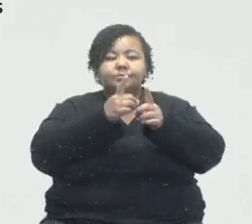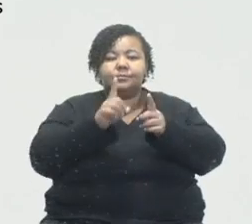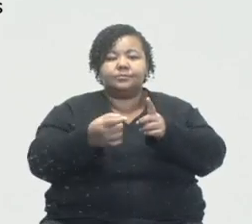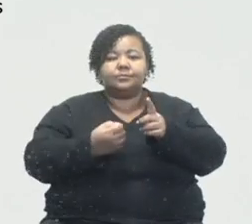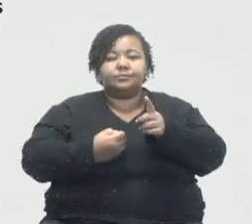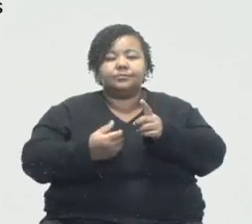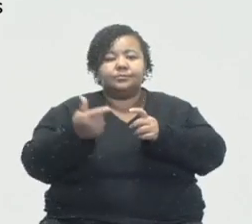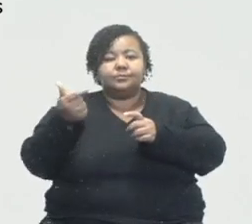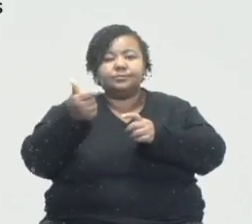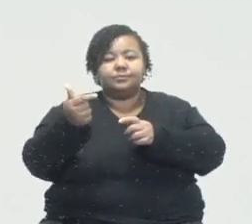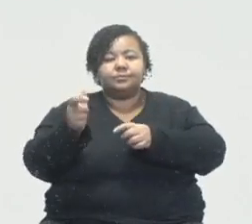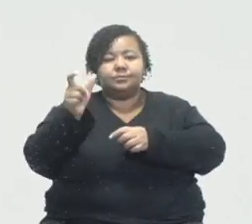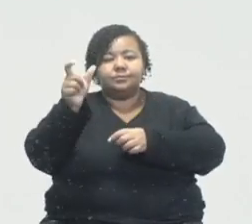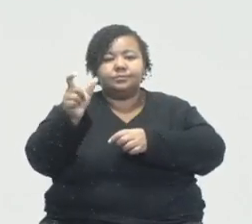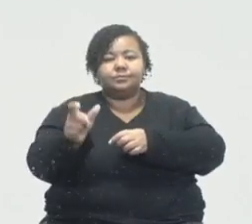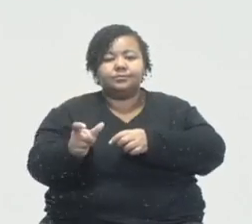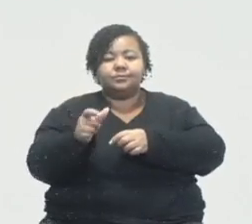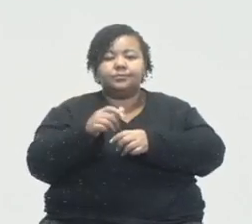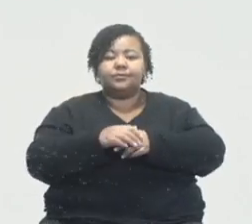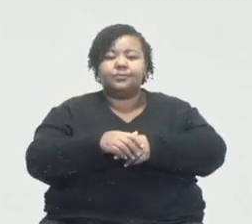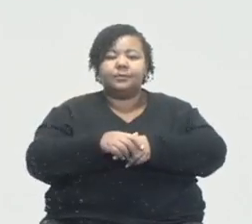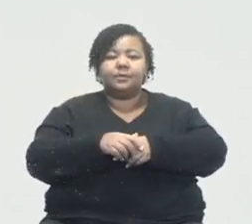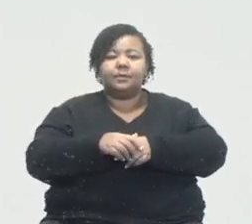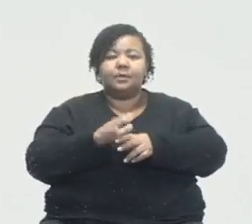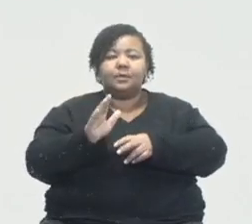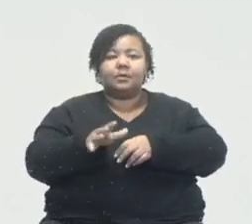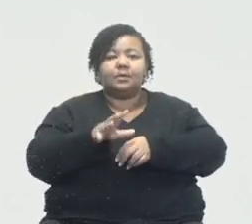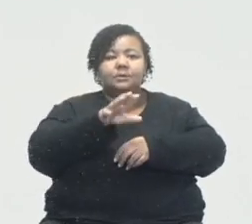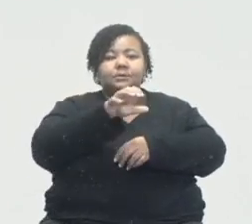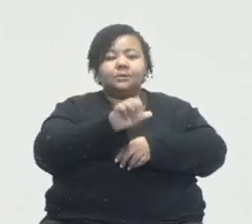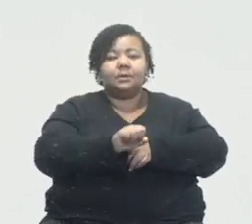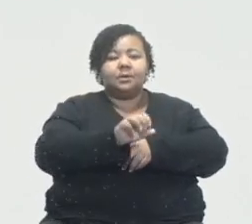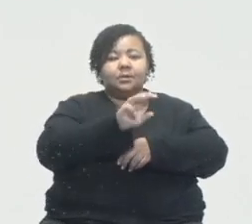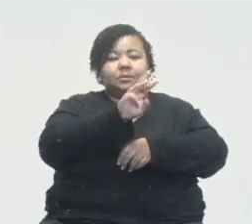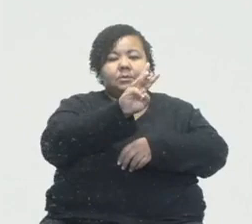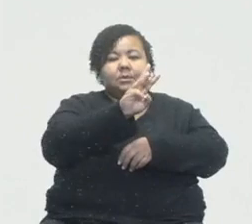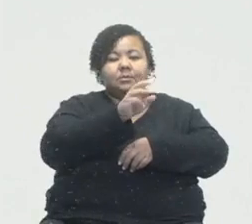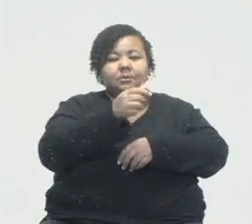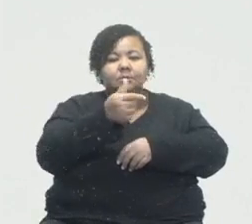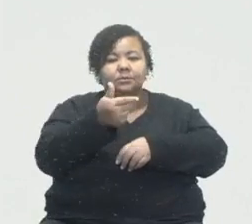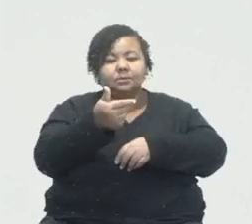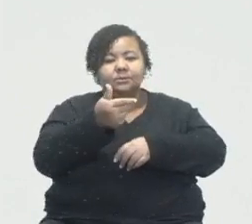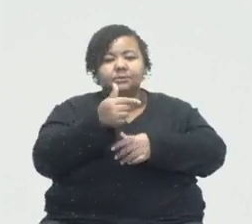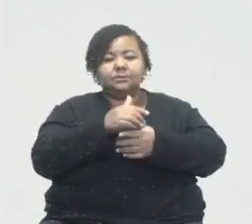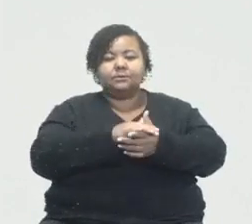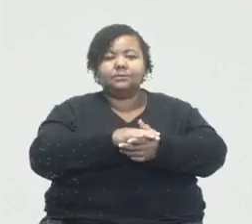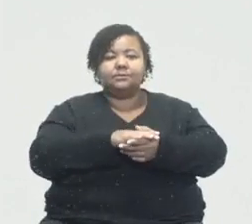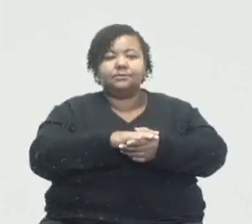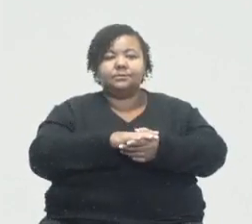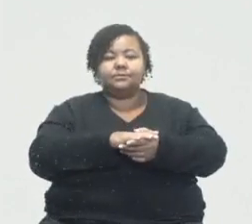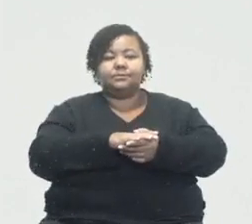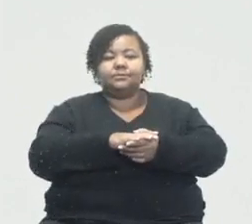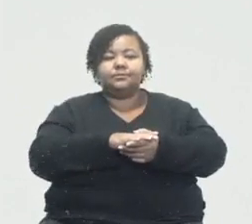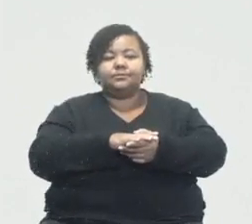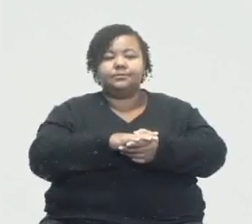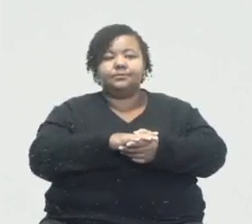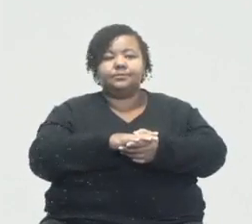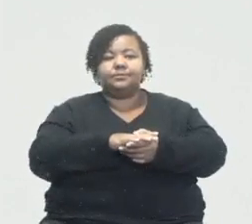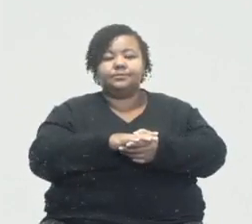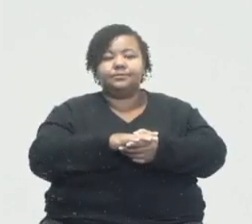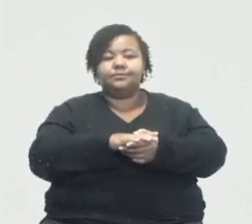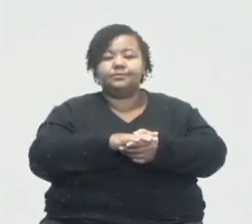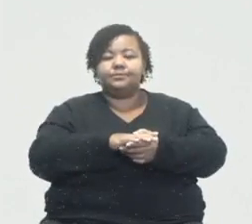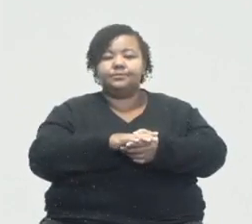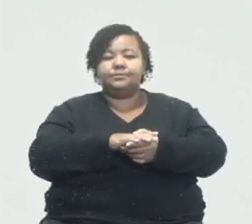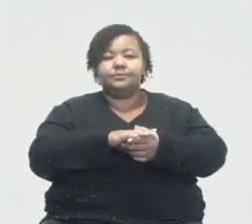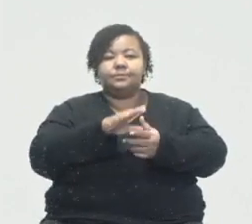minha segunda coluna. Então, a gente vai agora pegar o W2, nosso outro vetor da nossa base